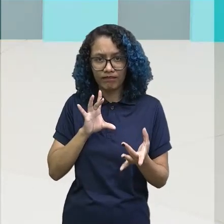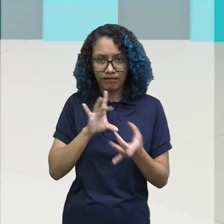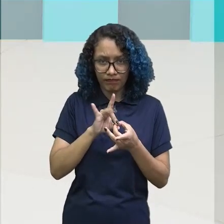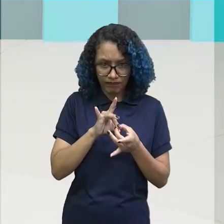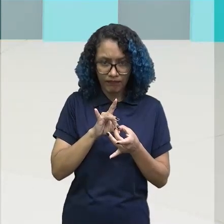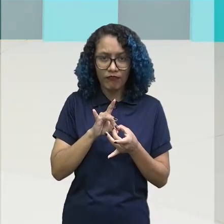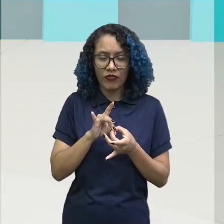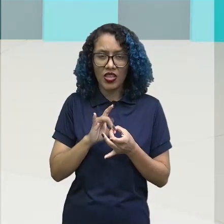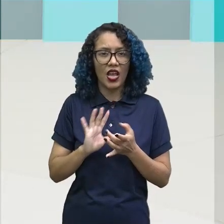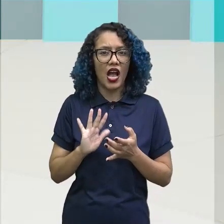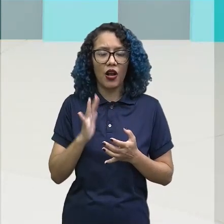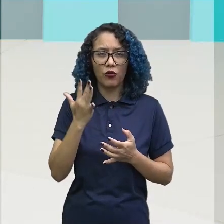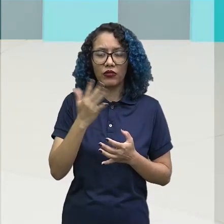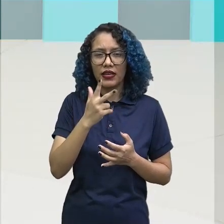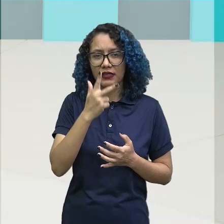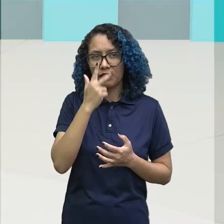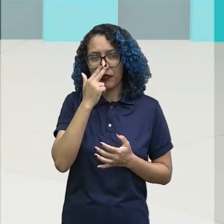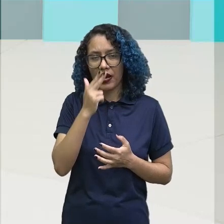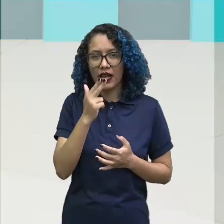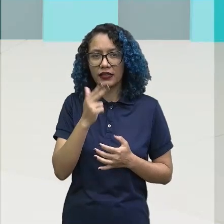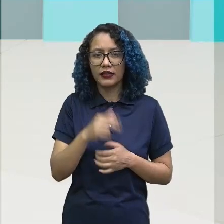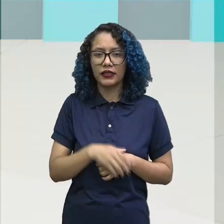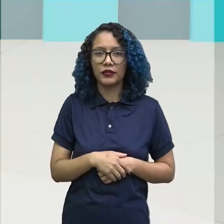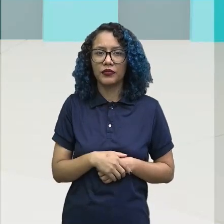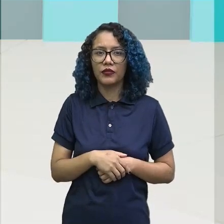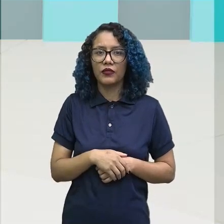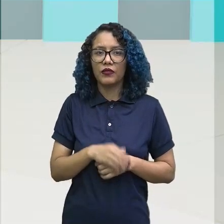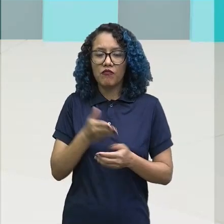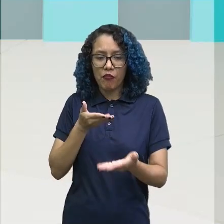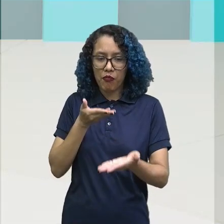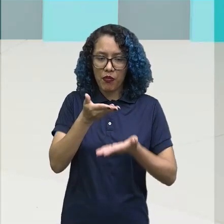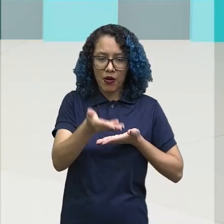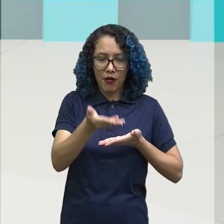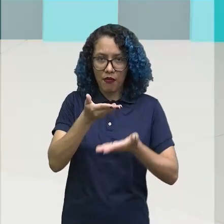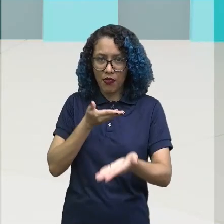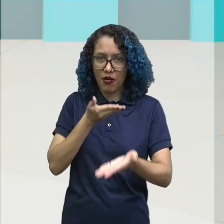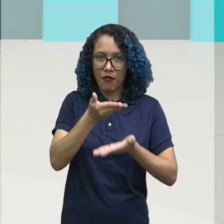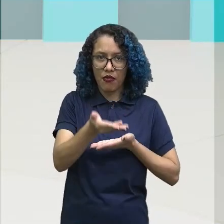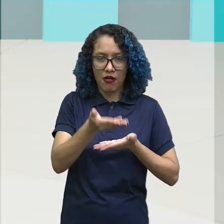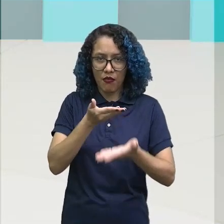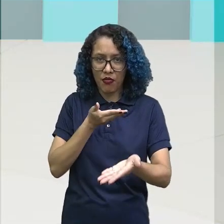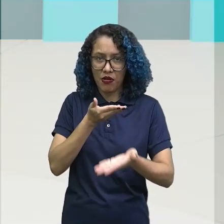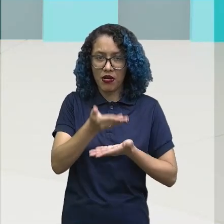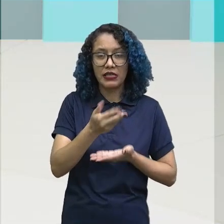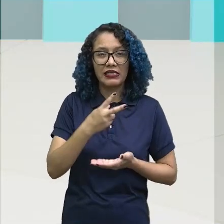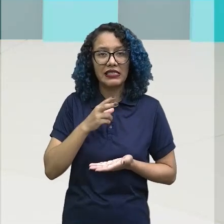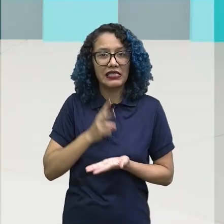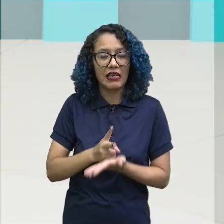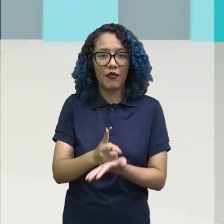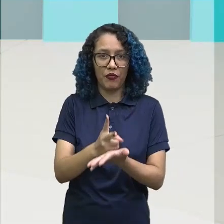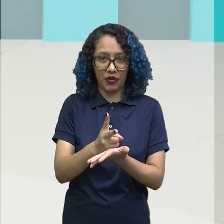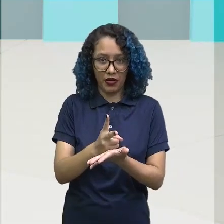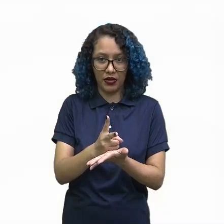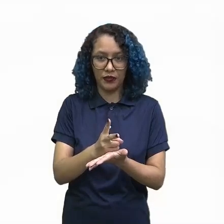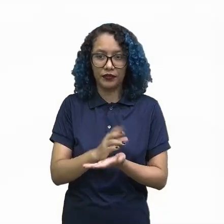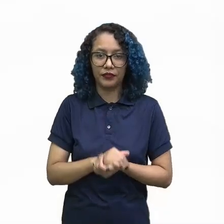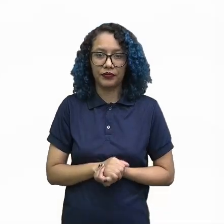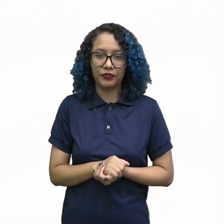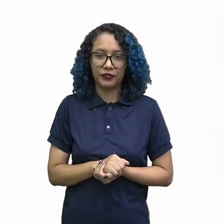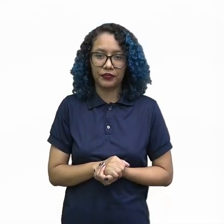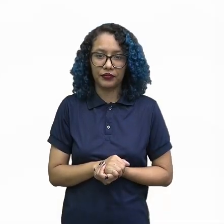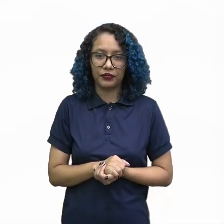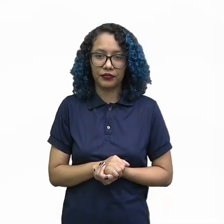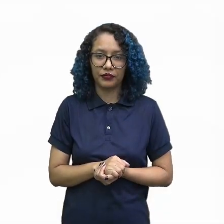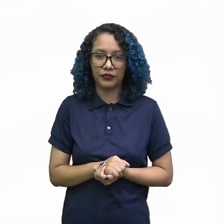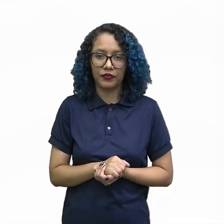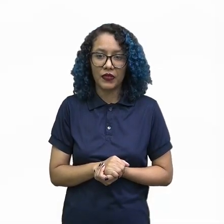ocorre uma via de mão dupla. Aquilo que vai, volta. Então, vamos perceber que no fundamento de